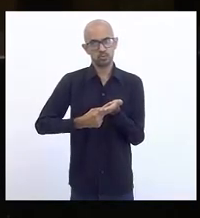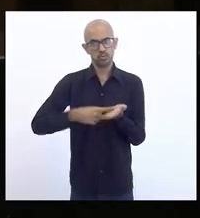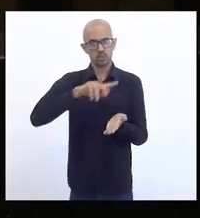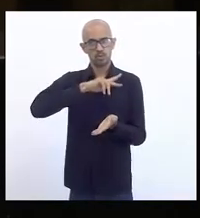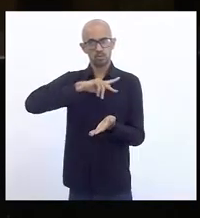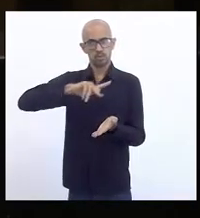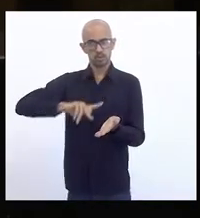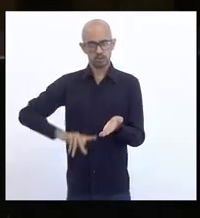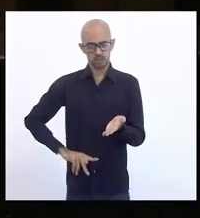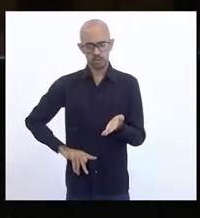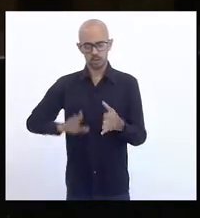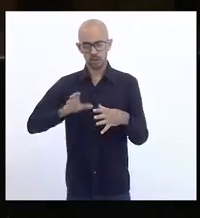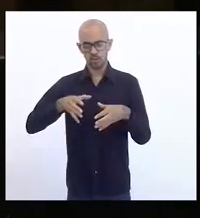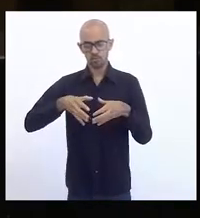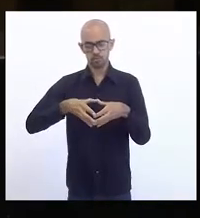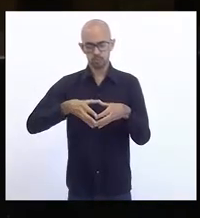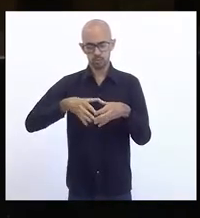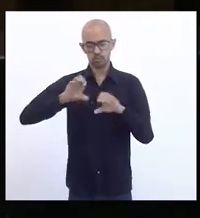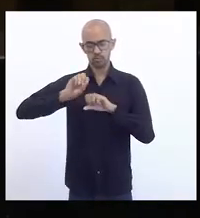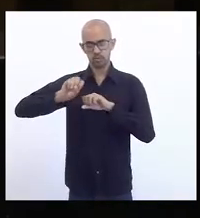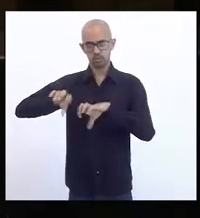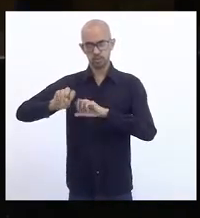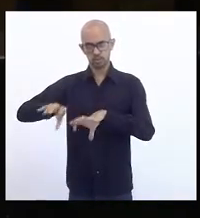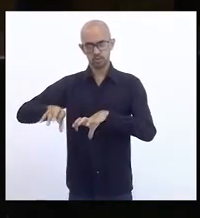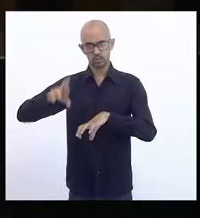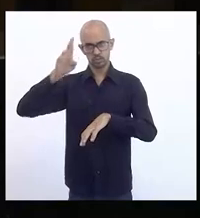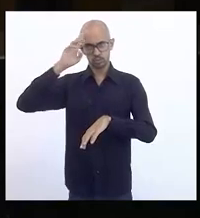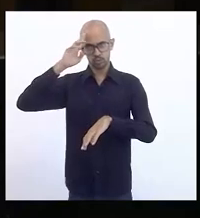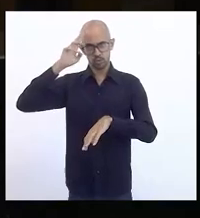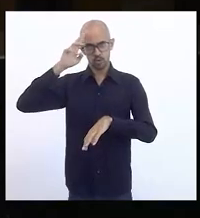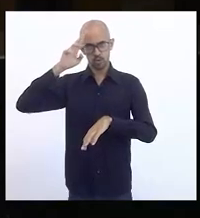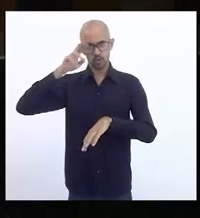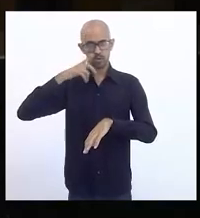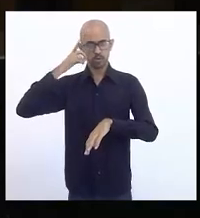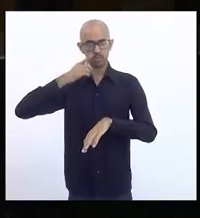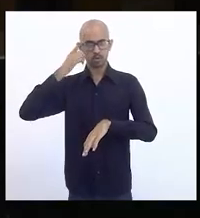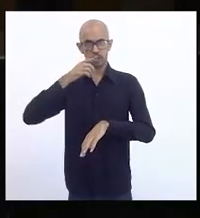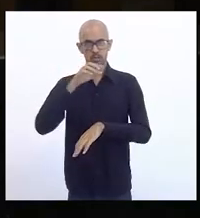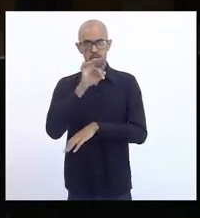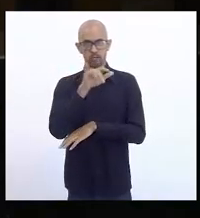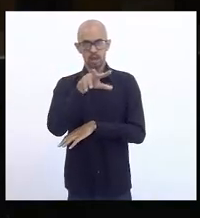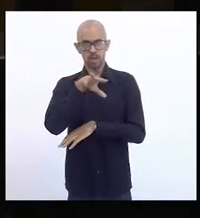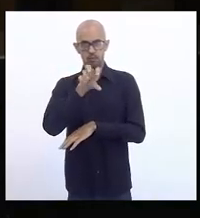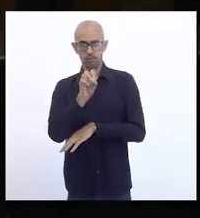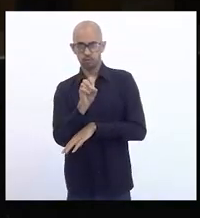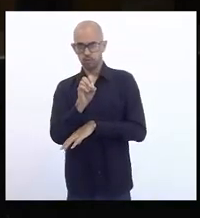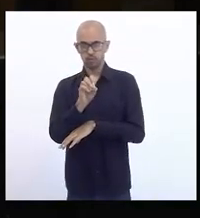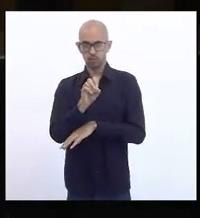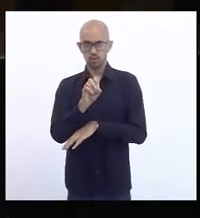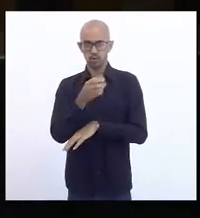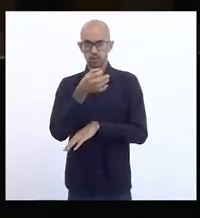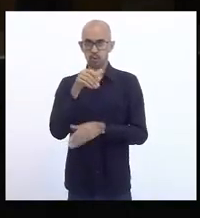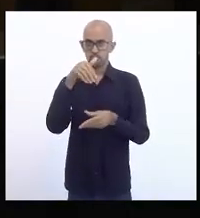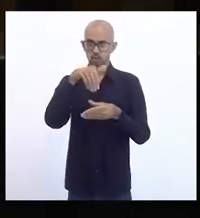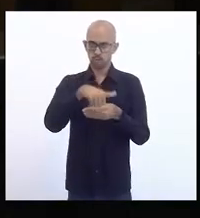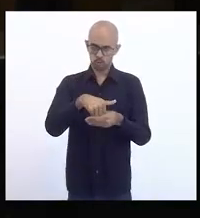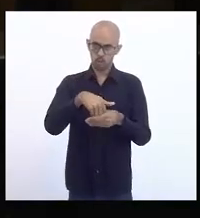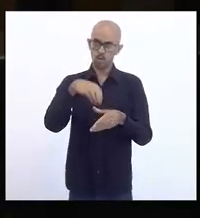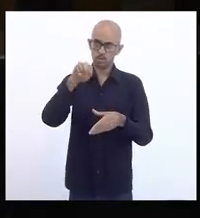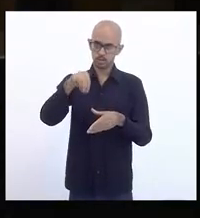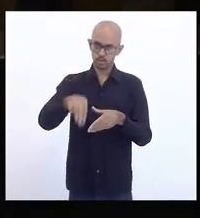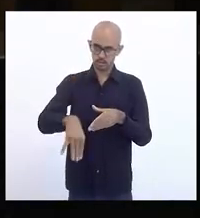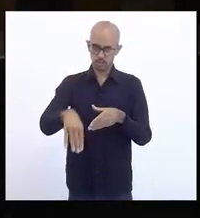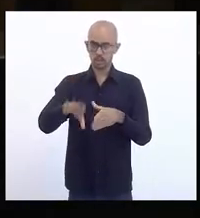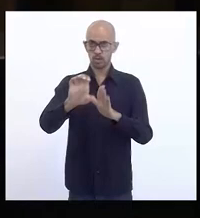presidente da Comissão de Educação, nobre deputado Flávio Serafini, deu o seu voto favorável